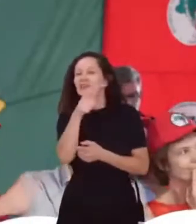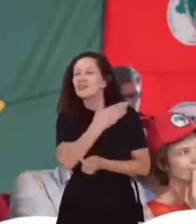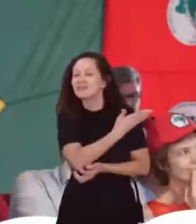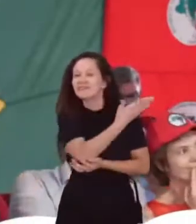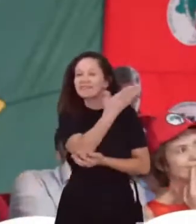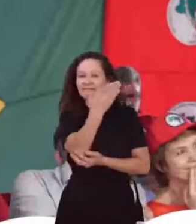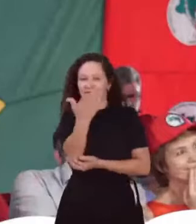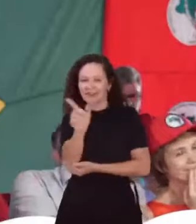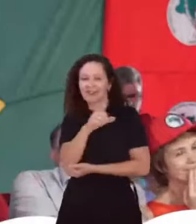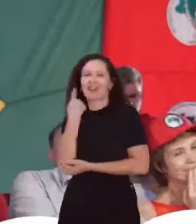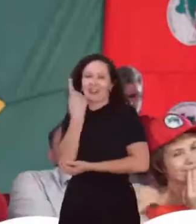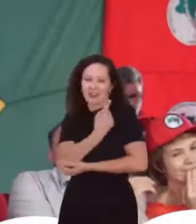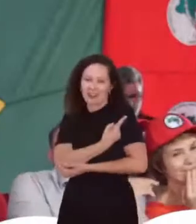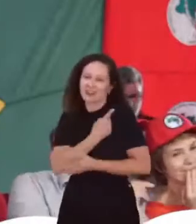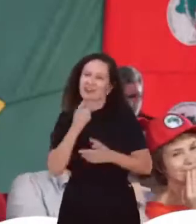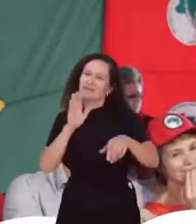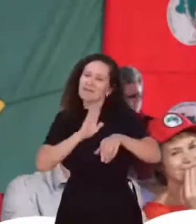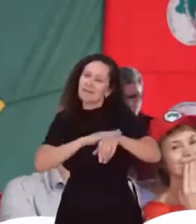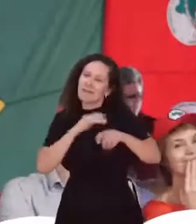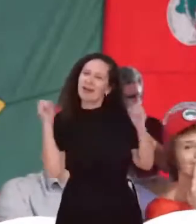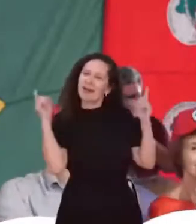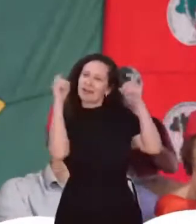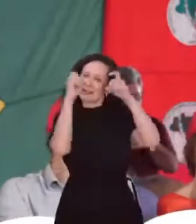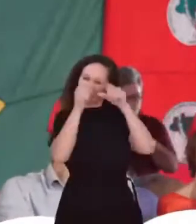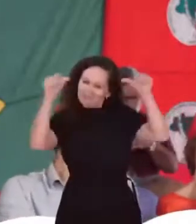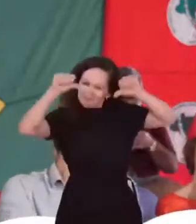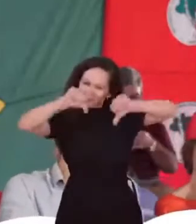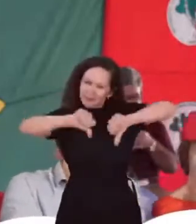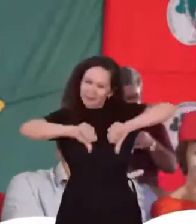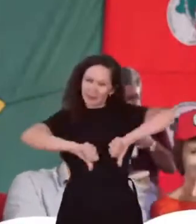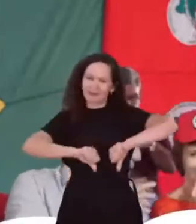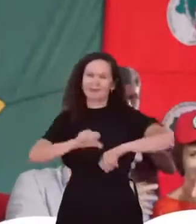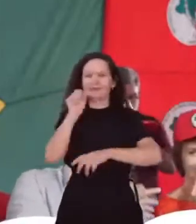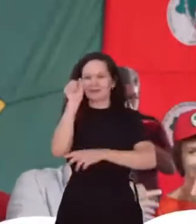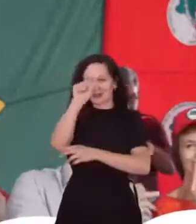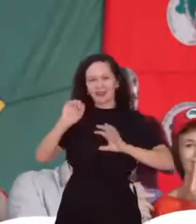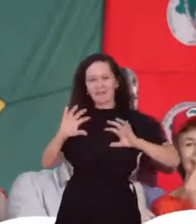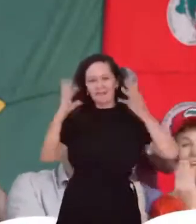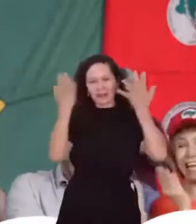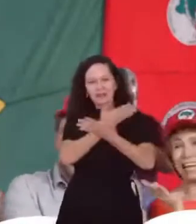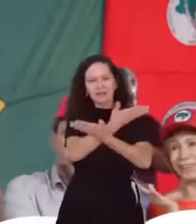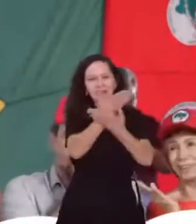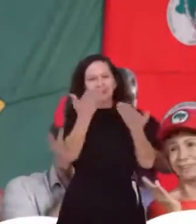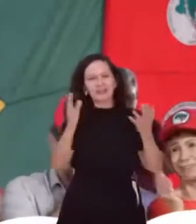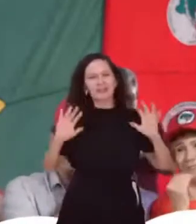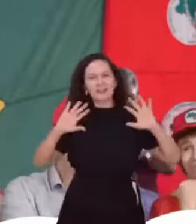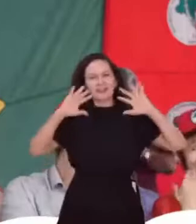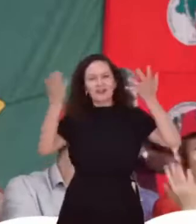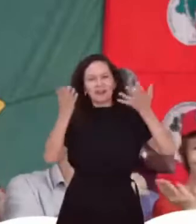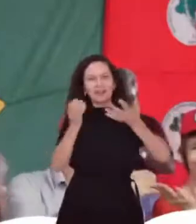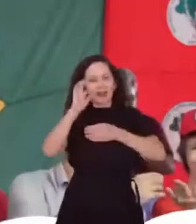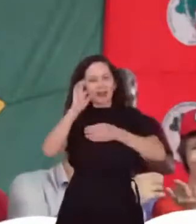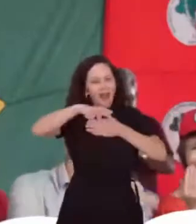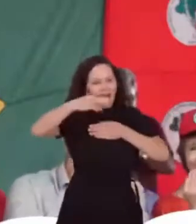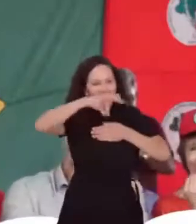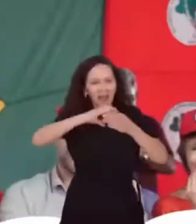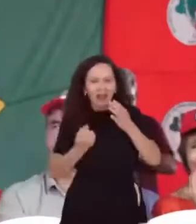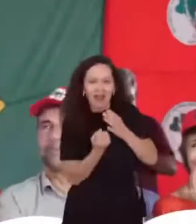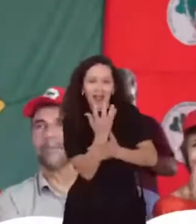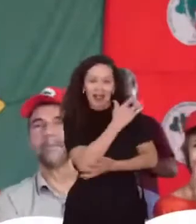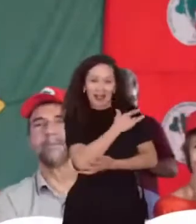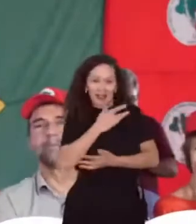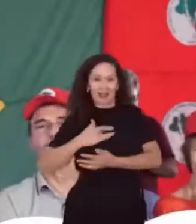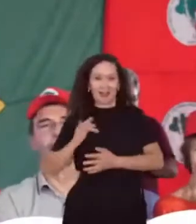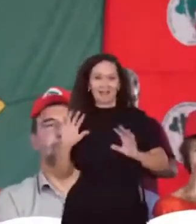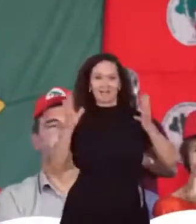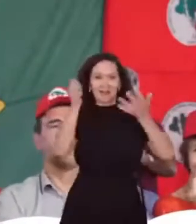situação muito pior. Então, viva vocês, viva a agroecologia, viva as mulheres do campo.